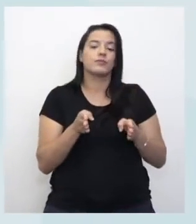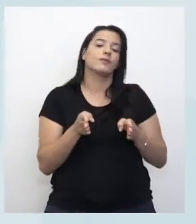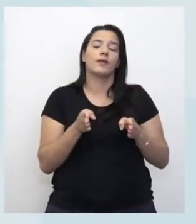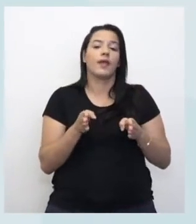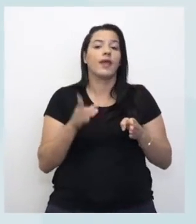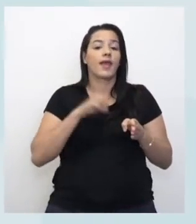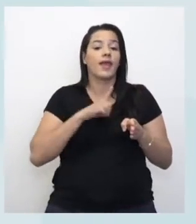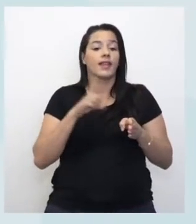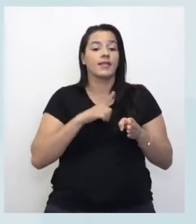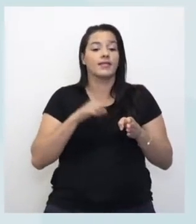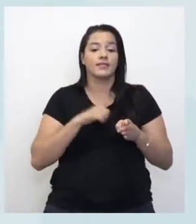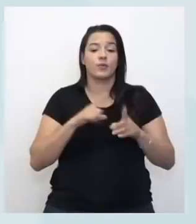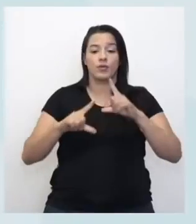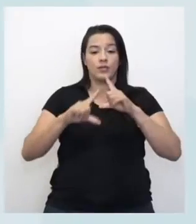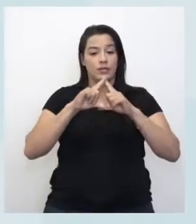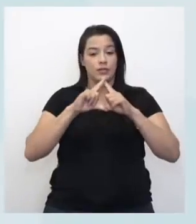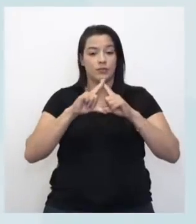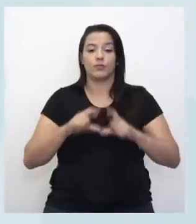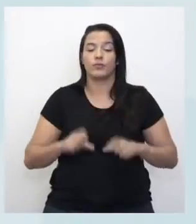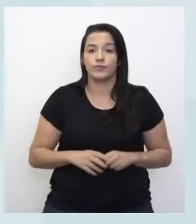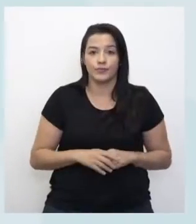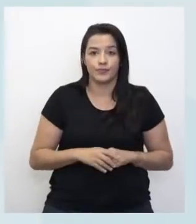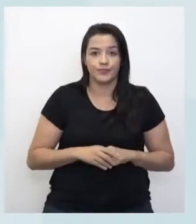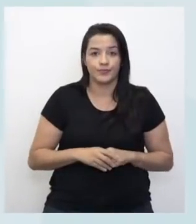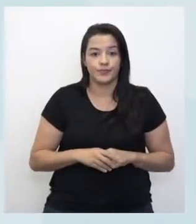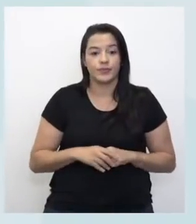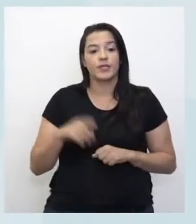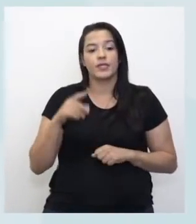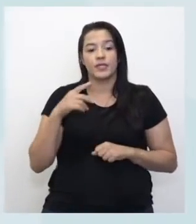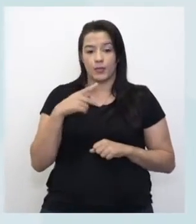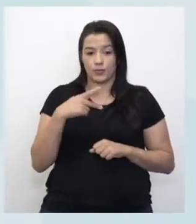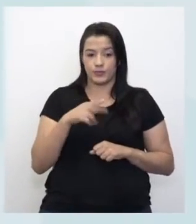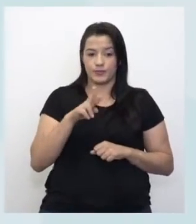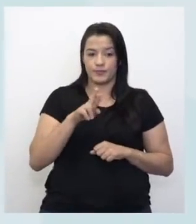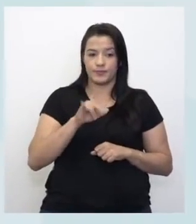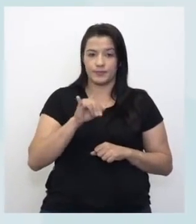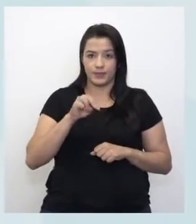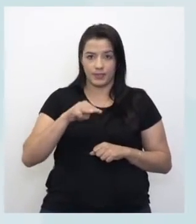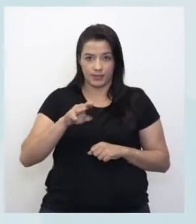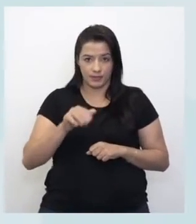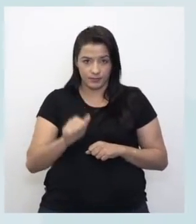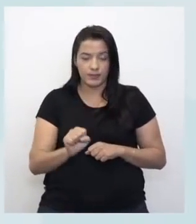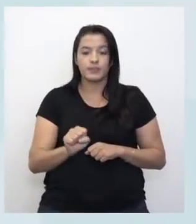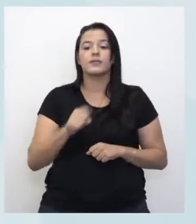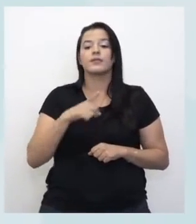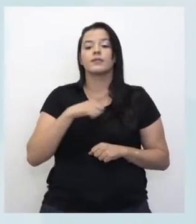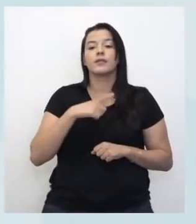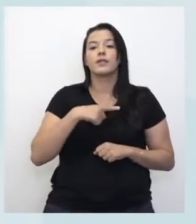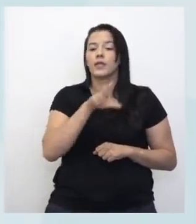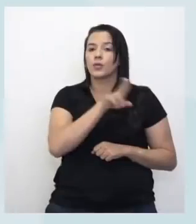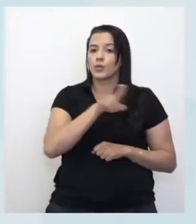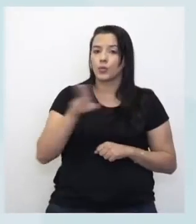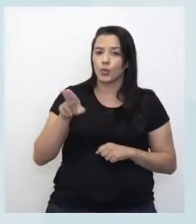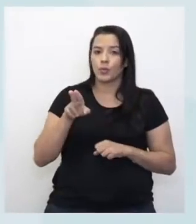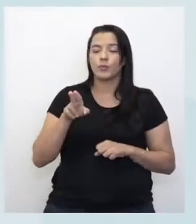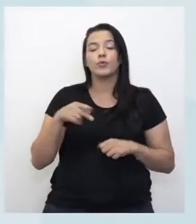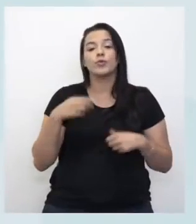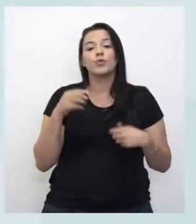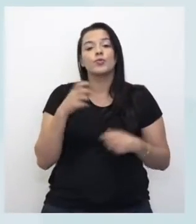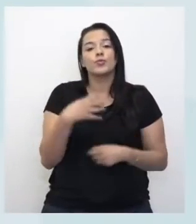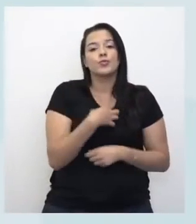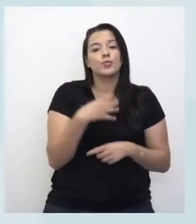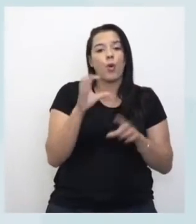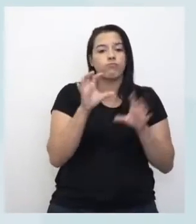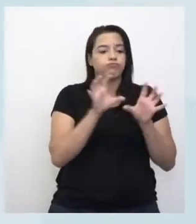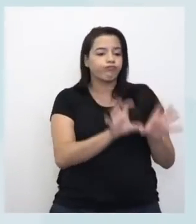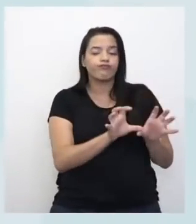são retângulos. Os prismas recebem o nome conforme o formato das